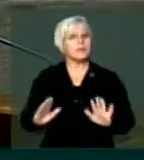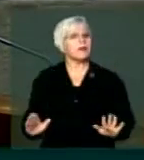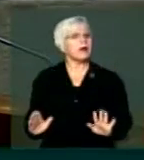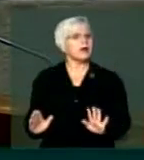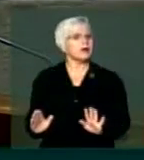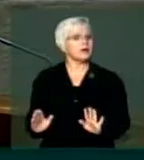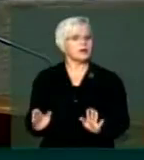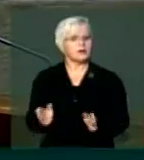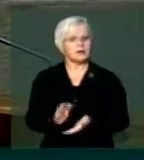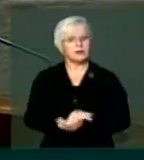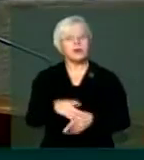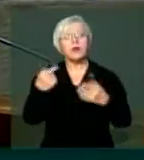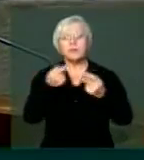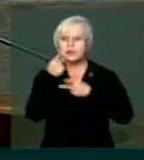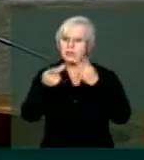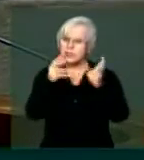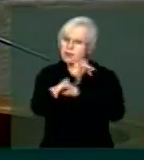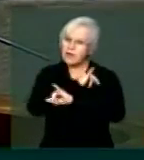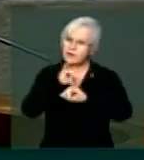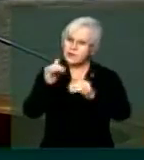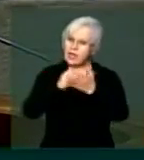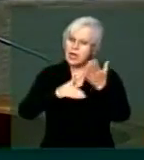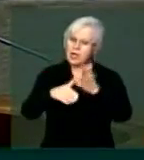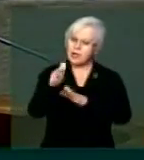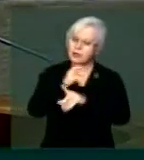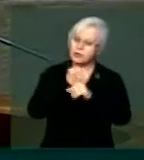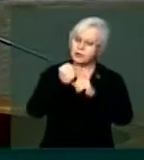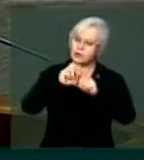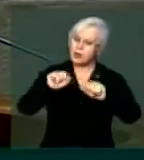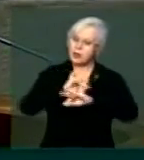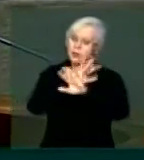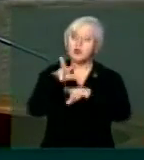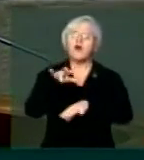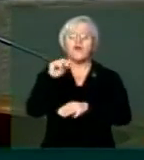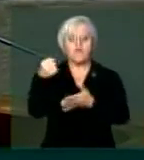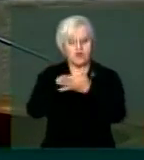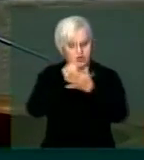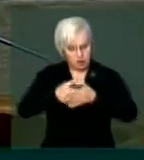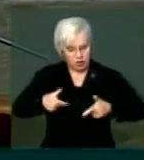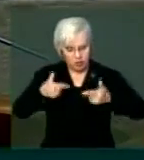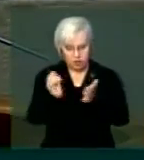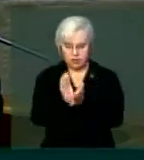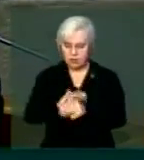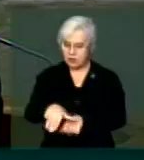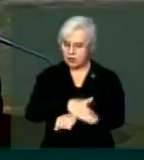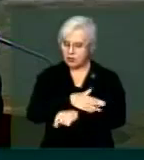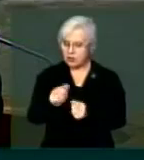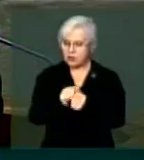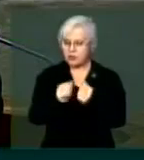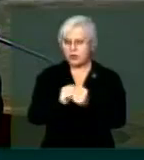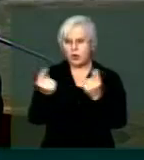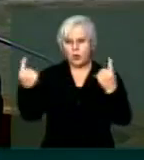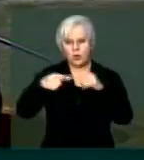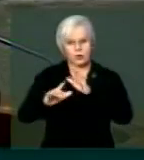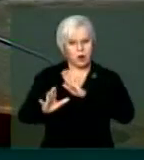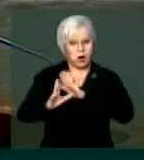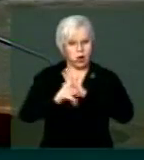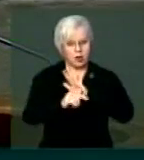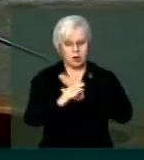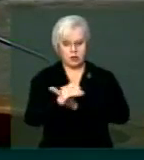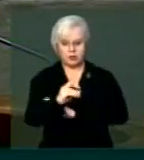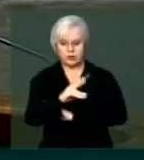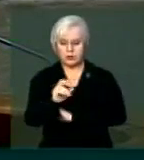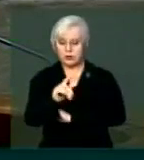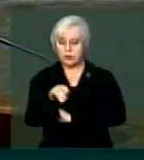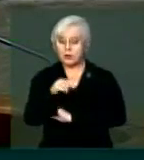acabar. Precisa dizer para a sociedade claramente, vai vir um movimento das ruas, não só o movimento contra a corrupção,